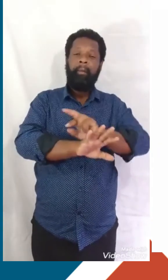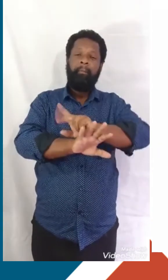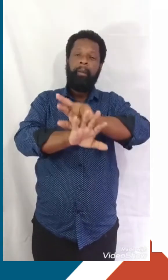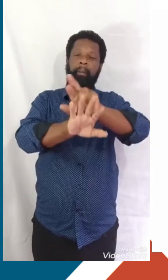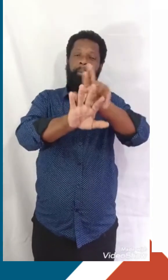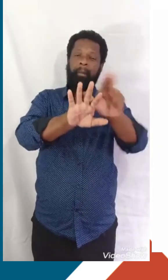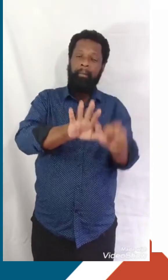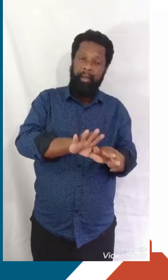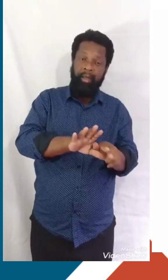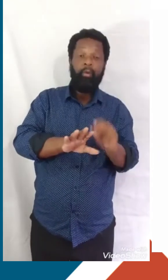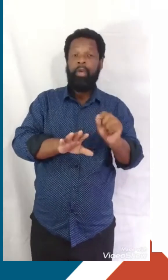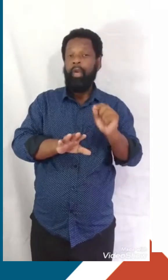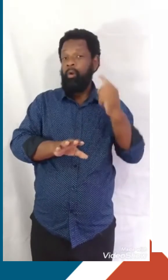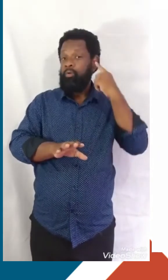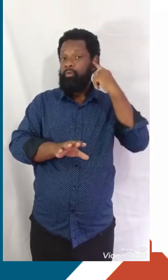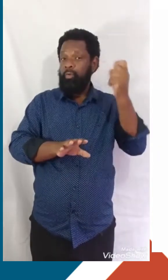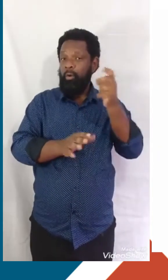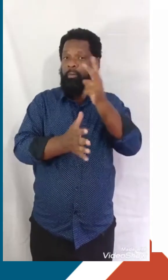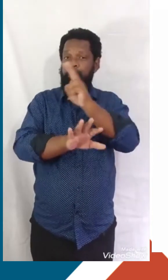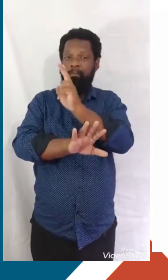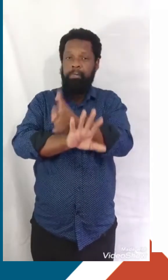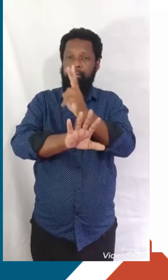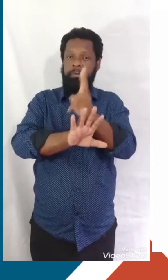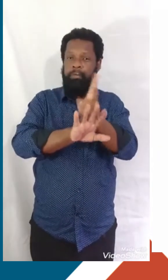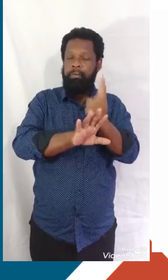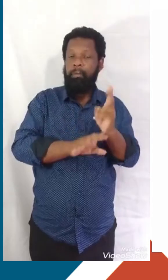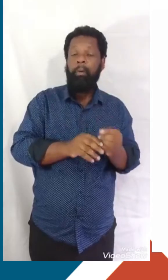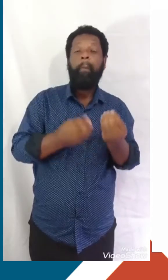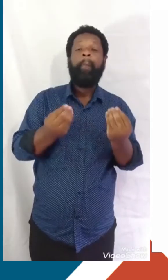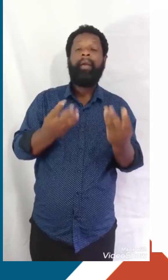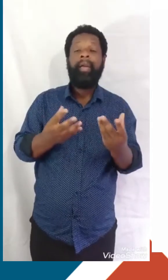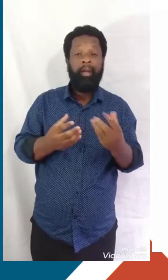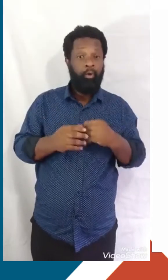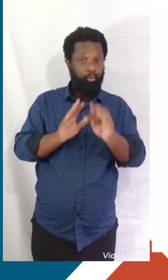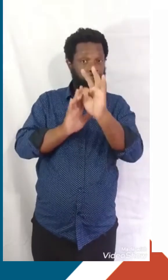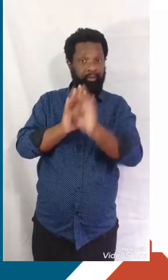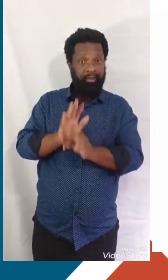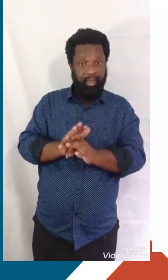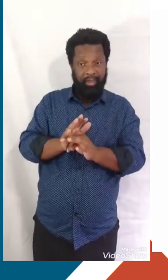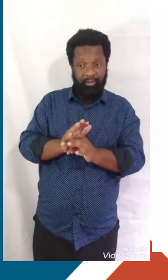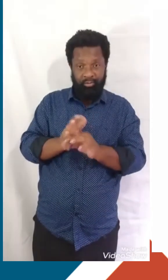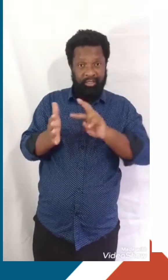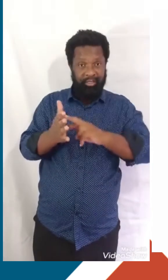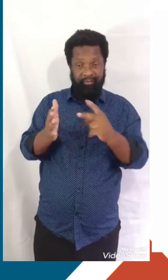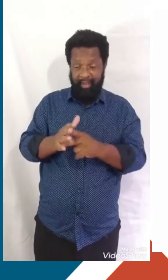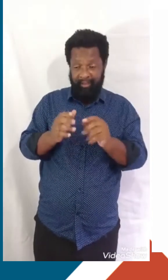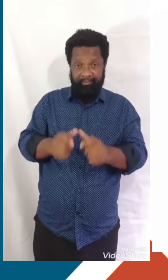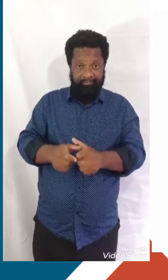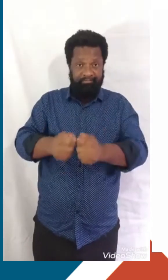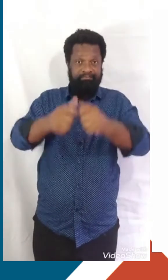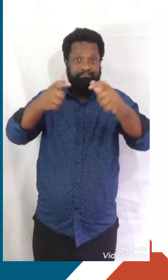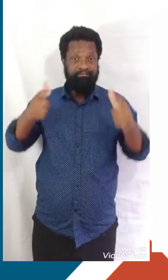e assonância, que contribuem para a expansão do texto, né, do sentido do texto. Cabe